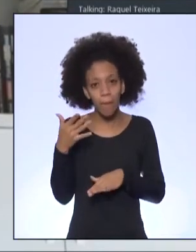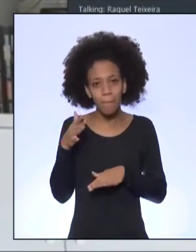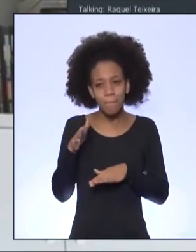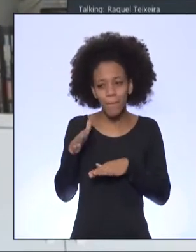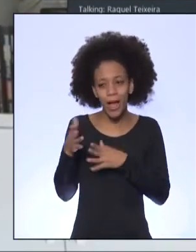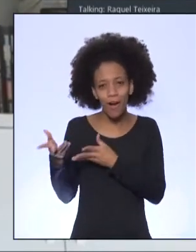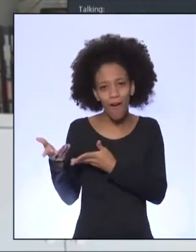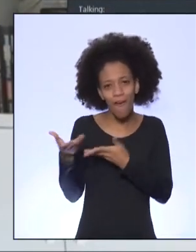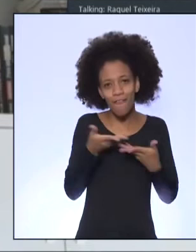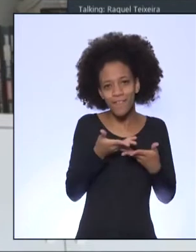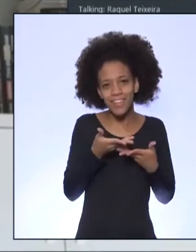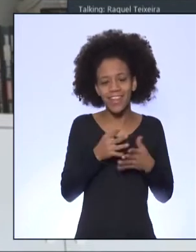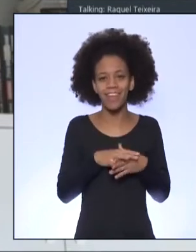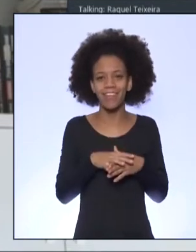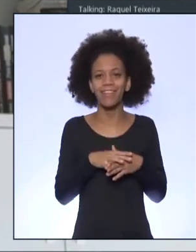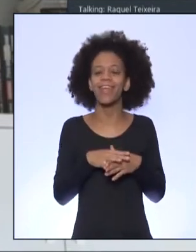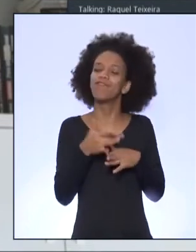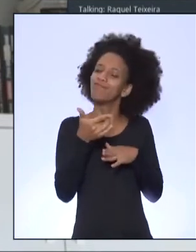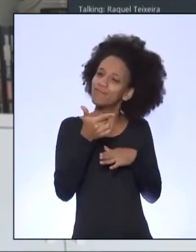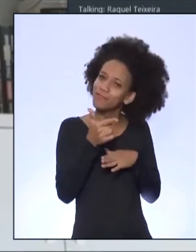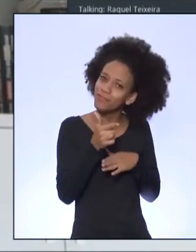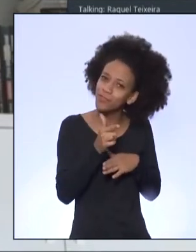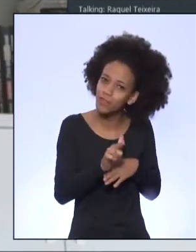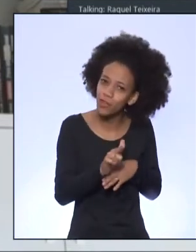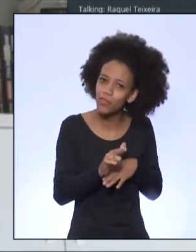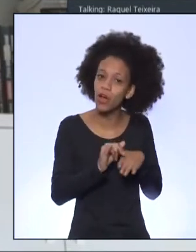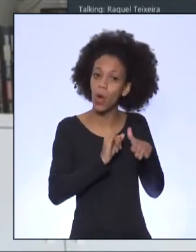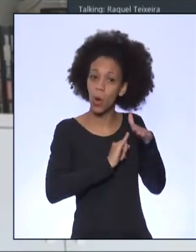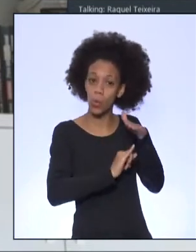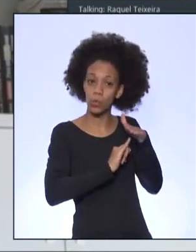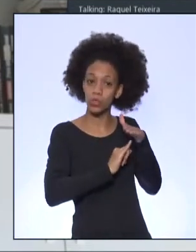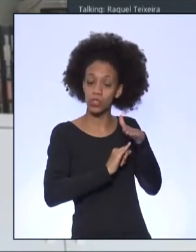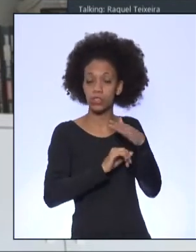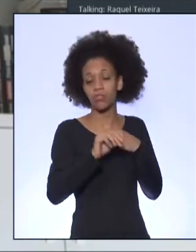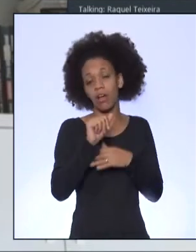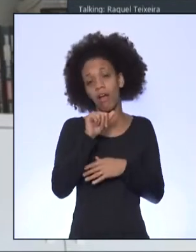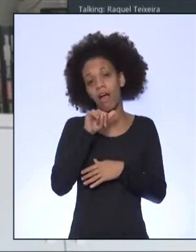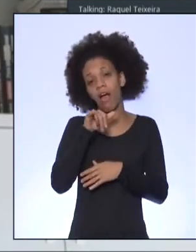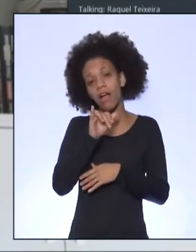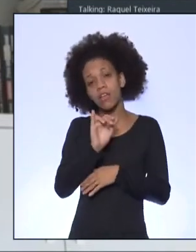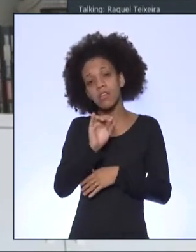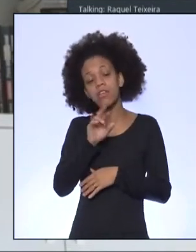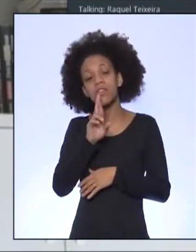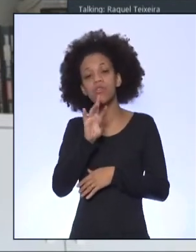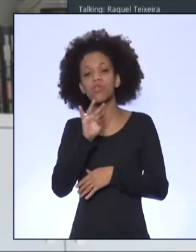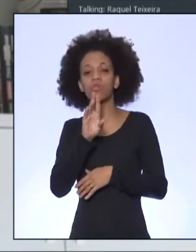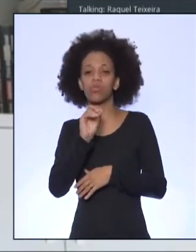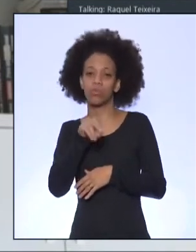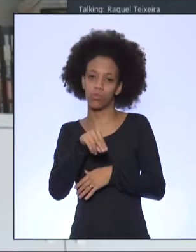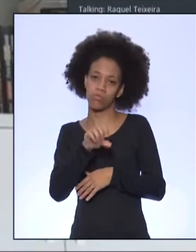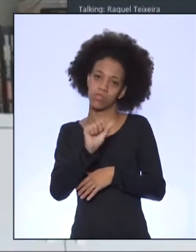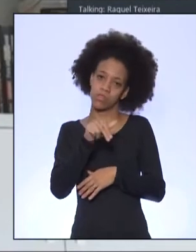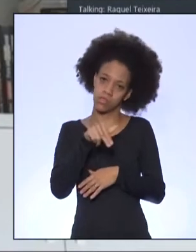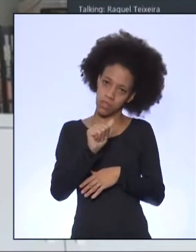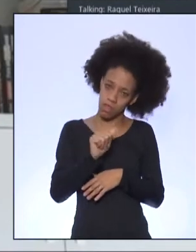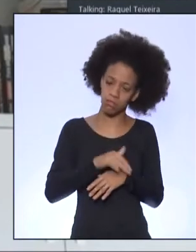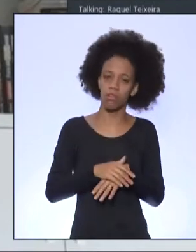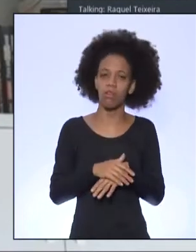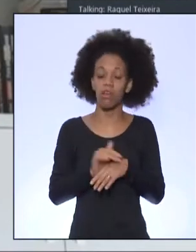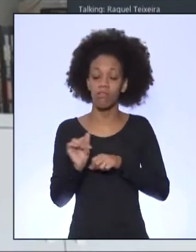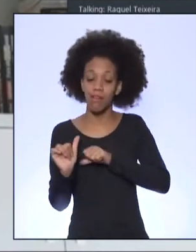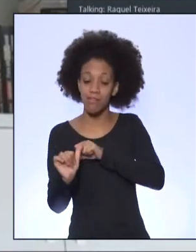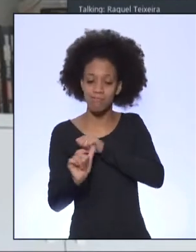conosco aqui hoje, mais uma vez, o Instituto Ayrton Senna, por causa das mudanças